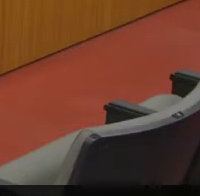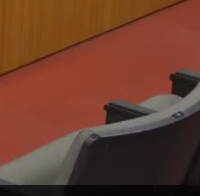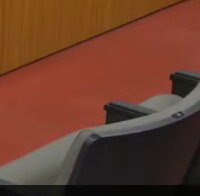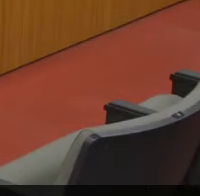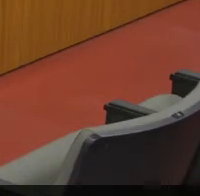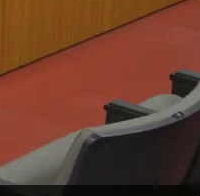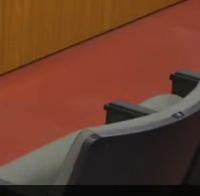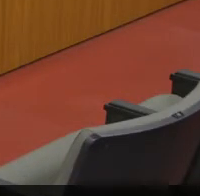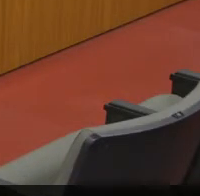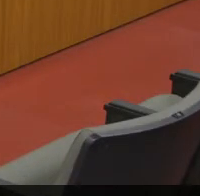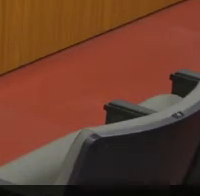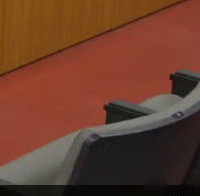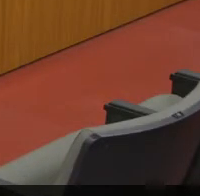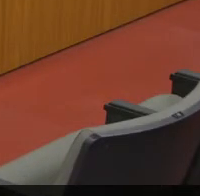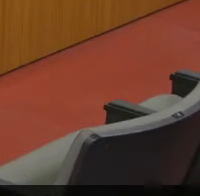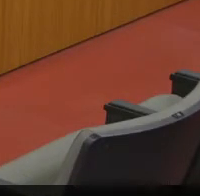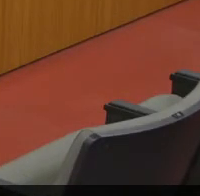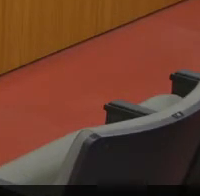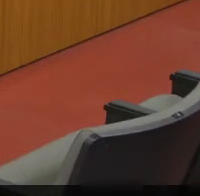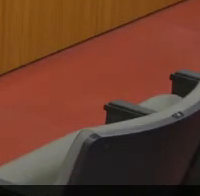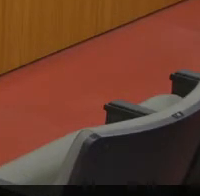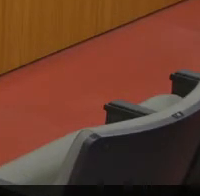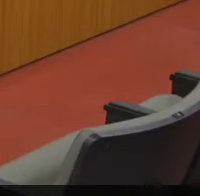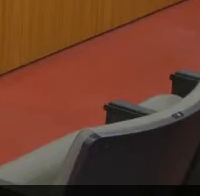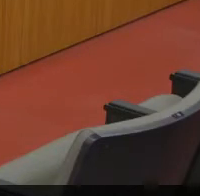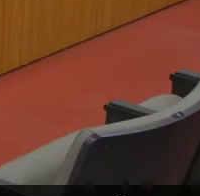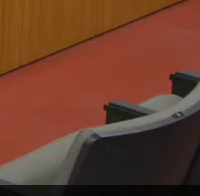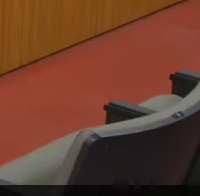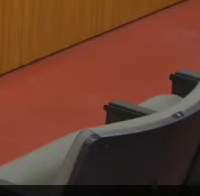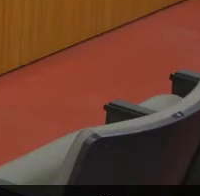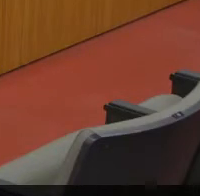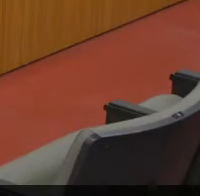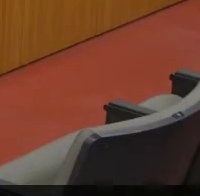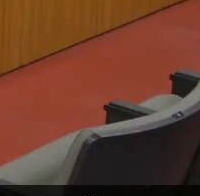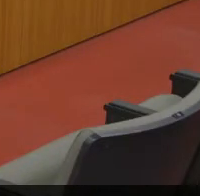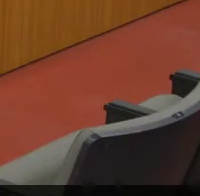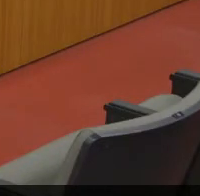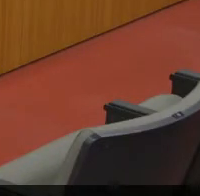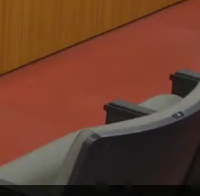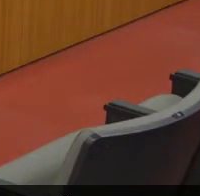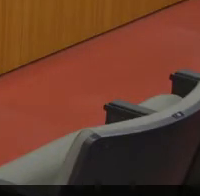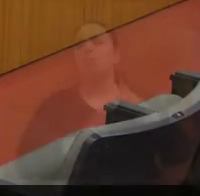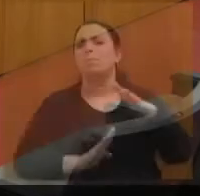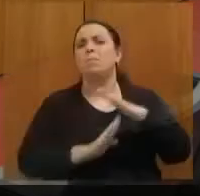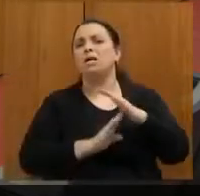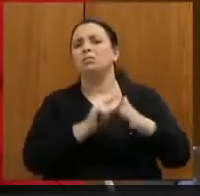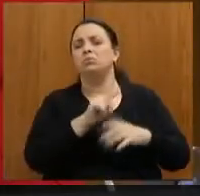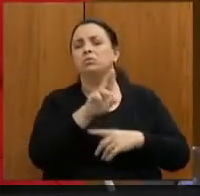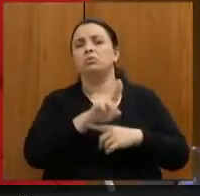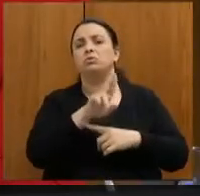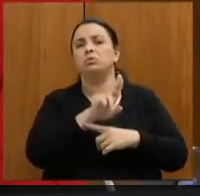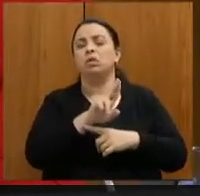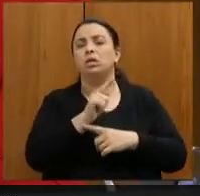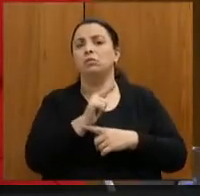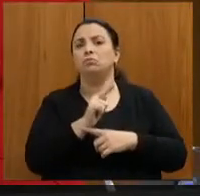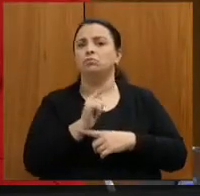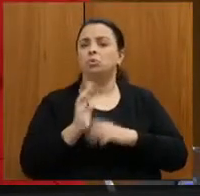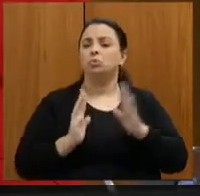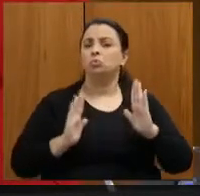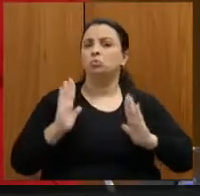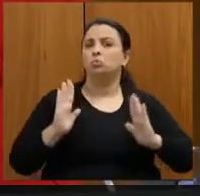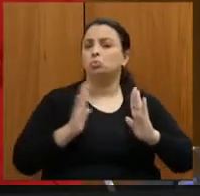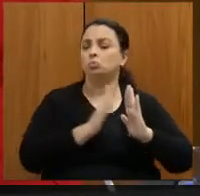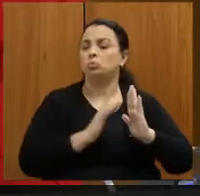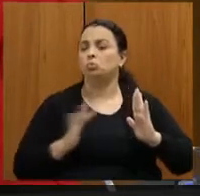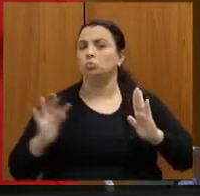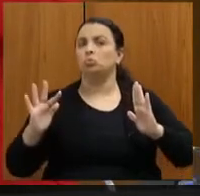excelência eu quero contestar a presidente essa máxima que tem sido utilizada Inclusive durante as atividades da